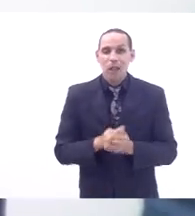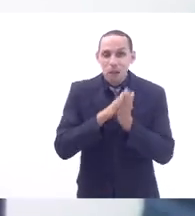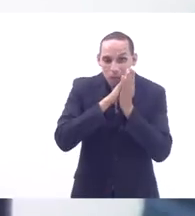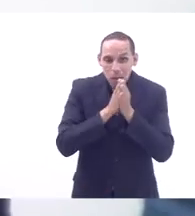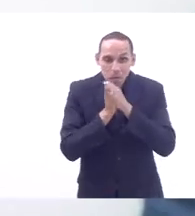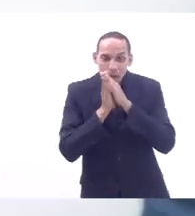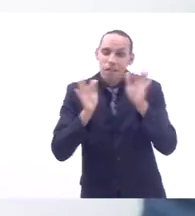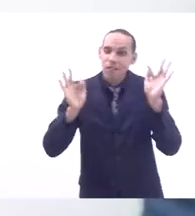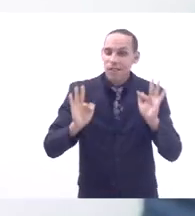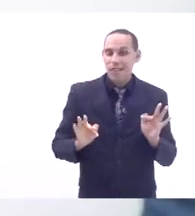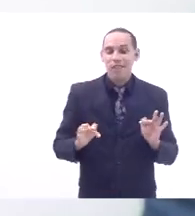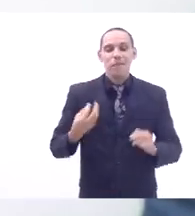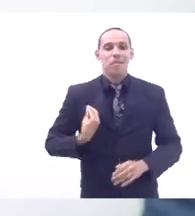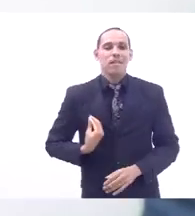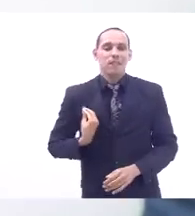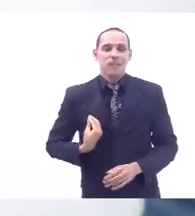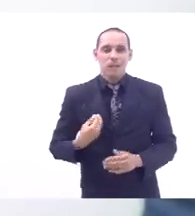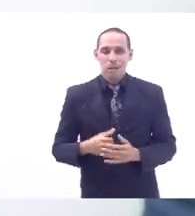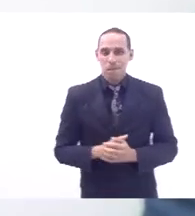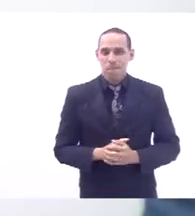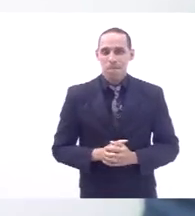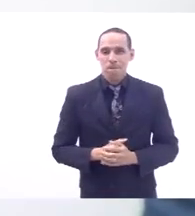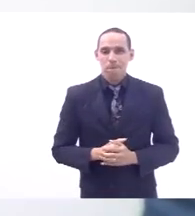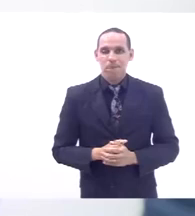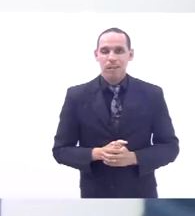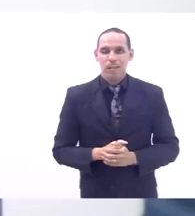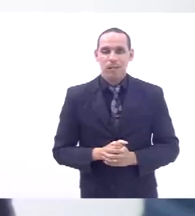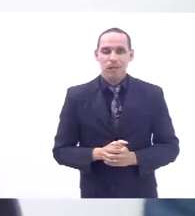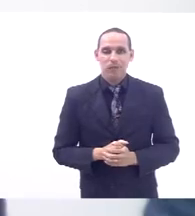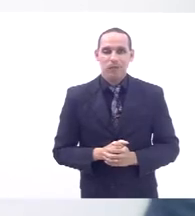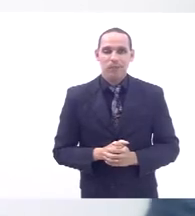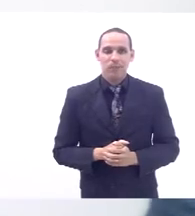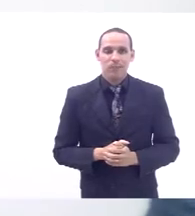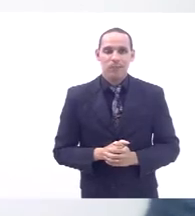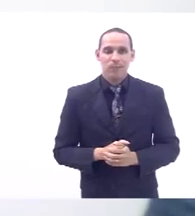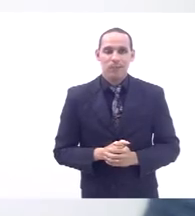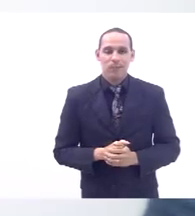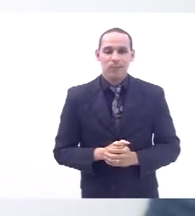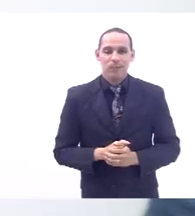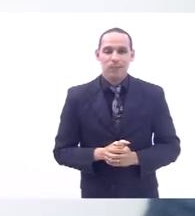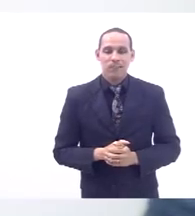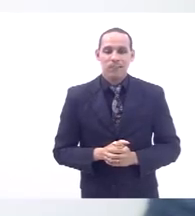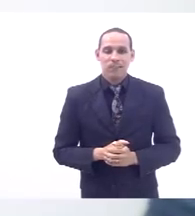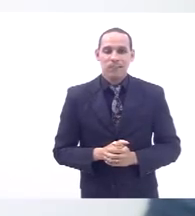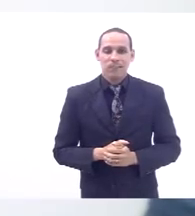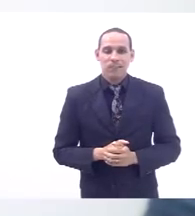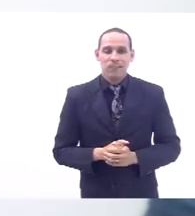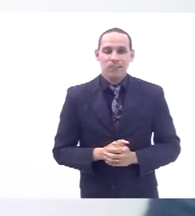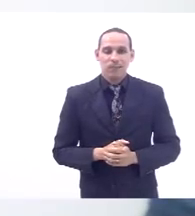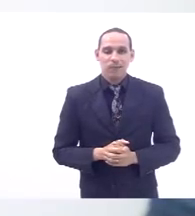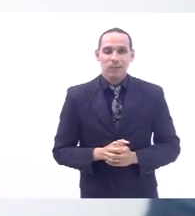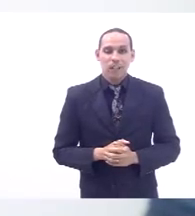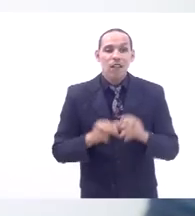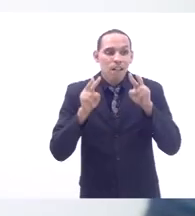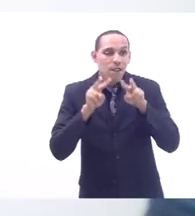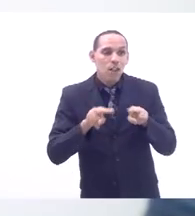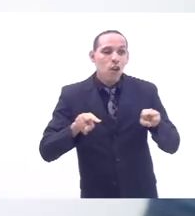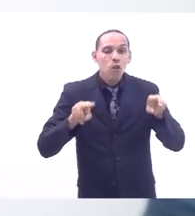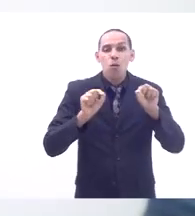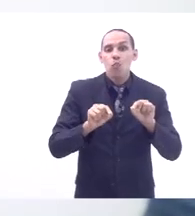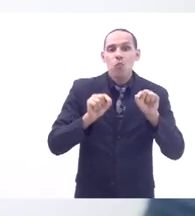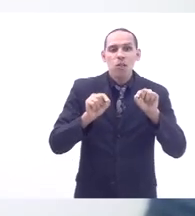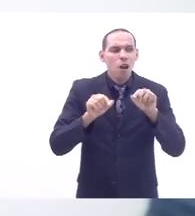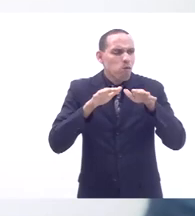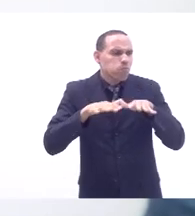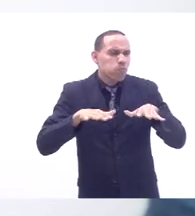feliz por estar aqui. Memori awon to je eyin agbalagba gidi. Que babá viu muitos os senhores